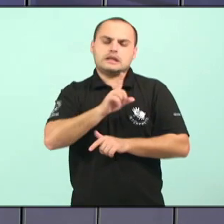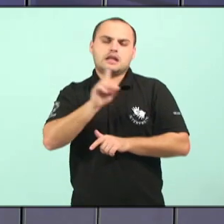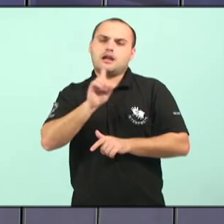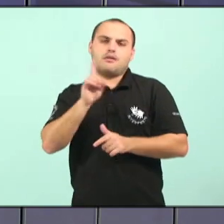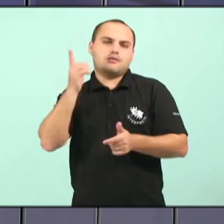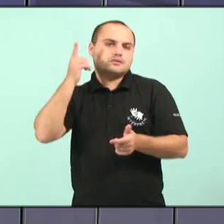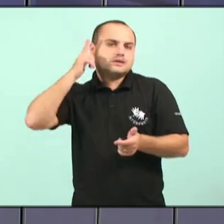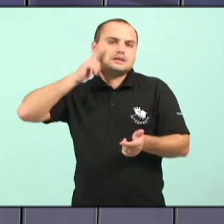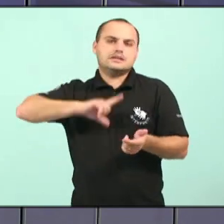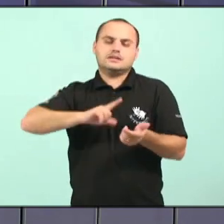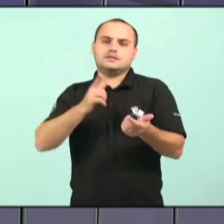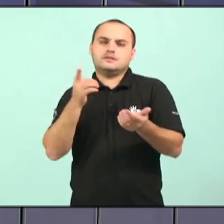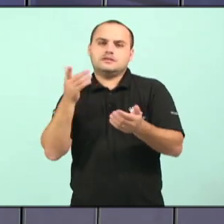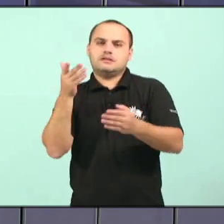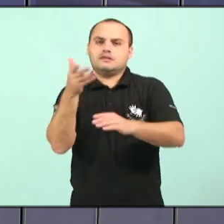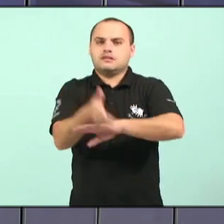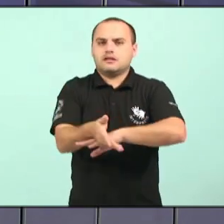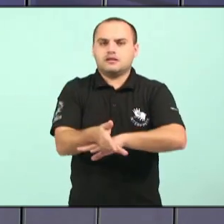uma votação